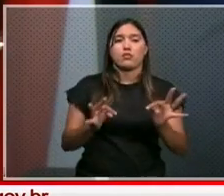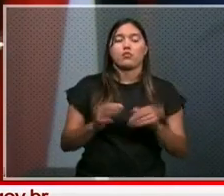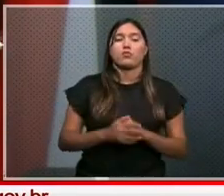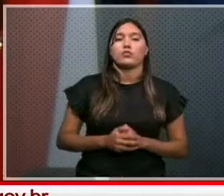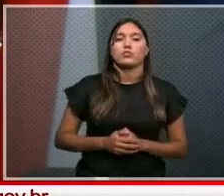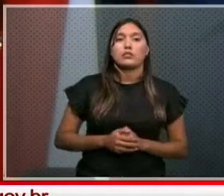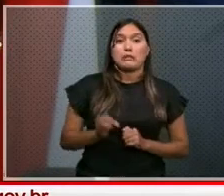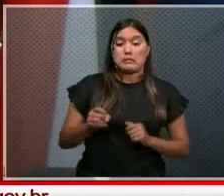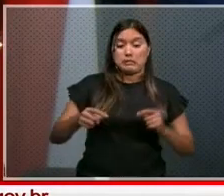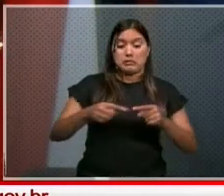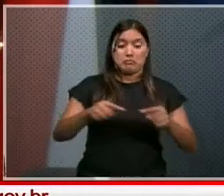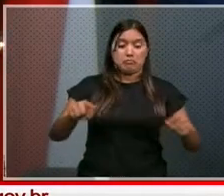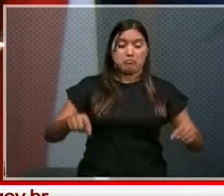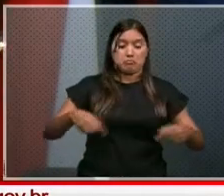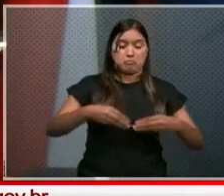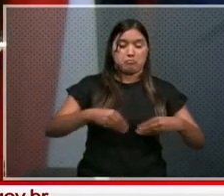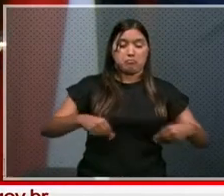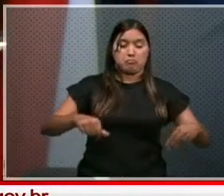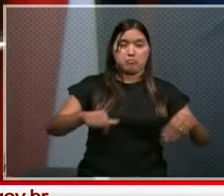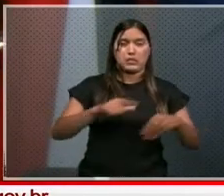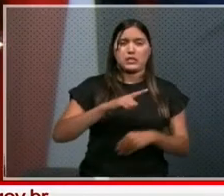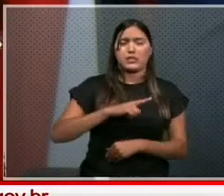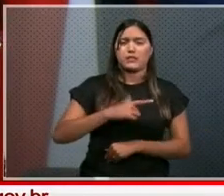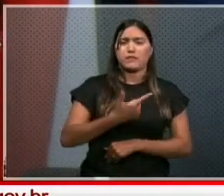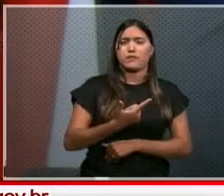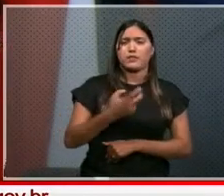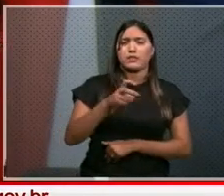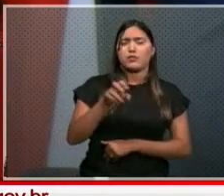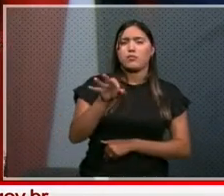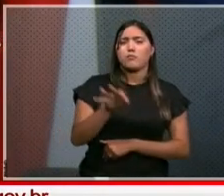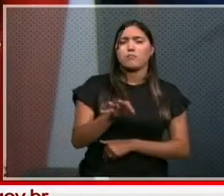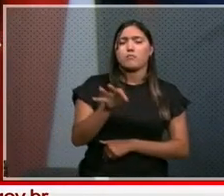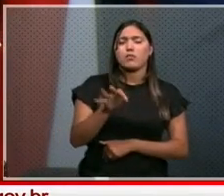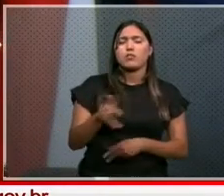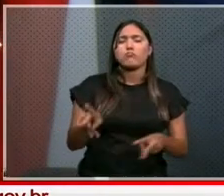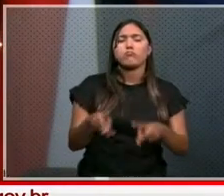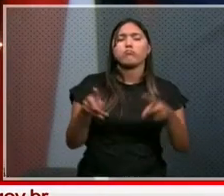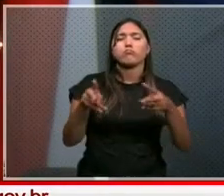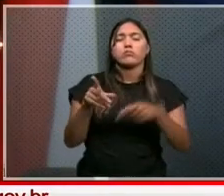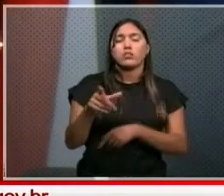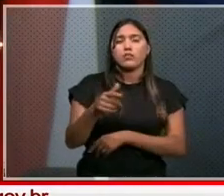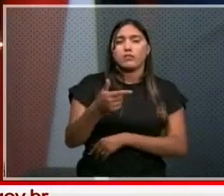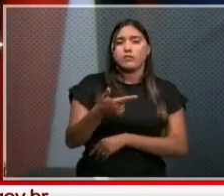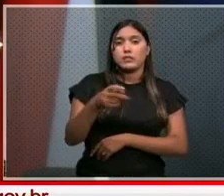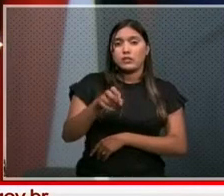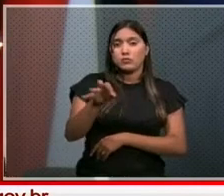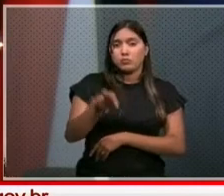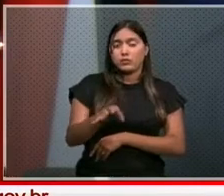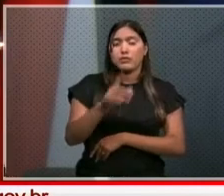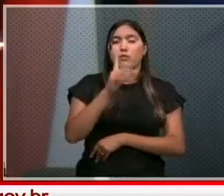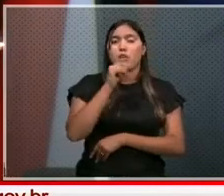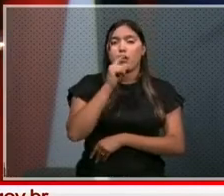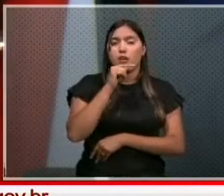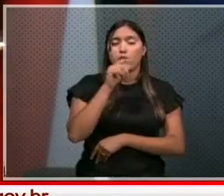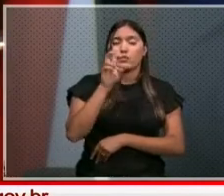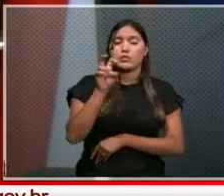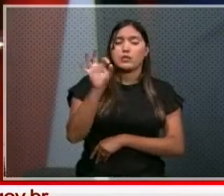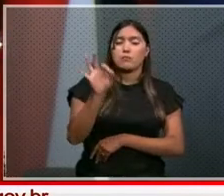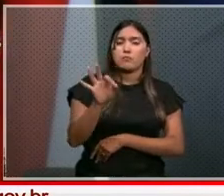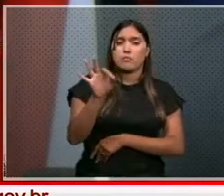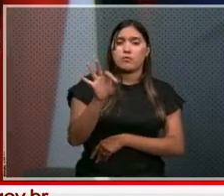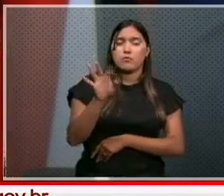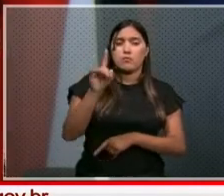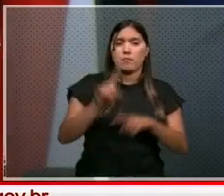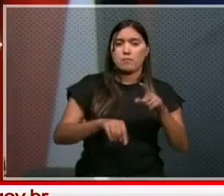é composto por 25% de ar 25% de água 5%